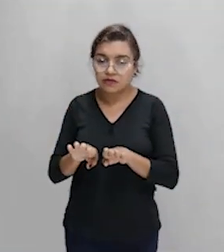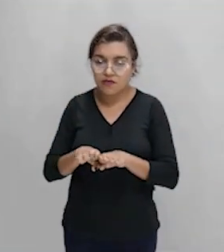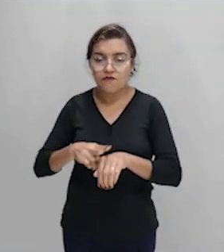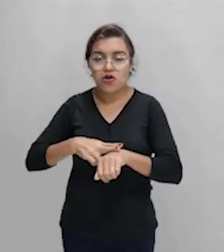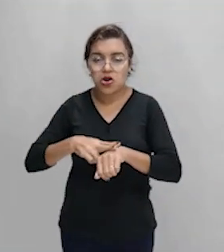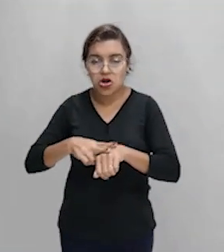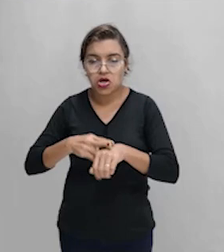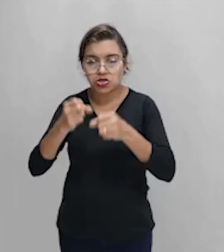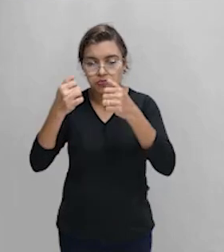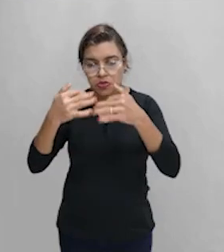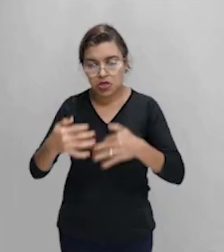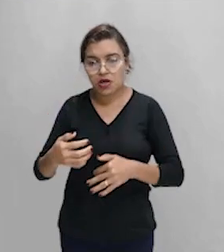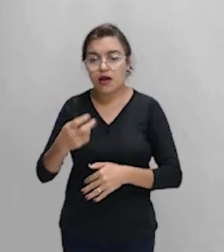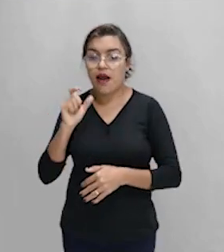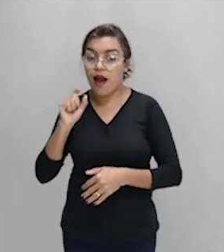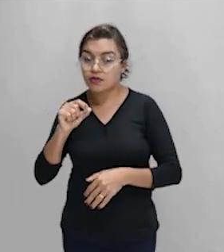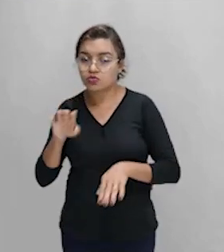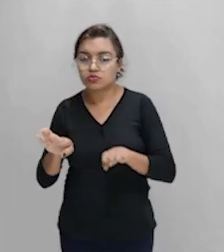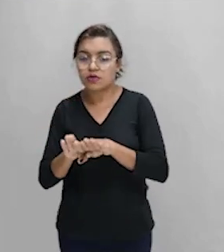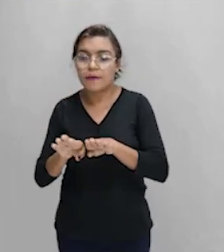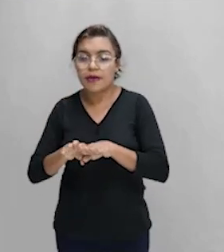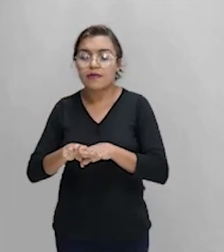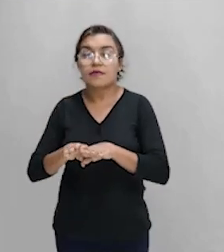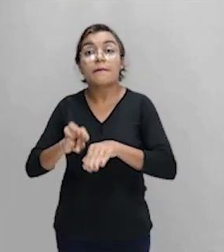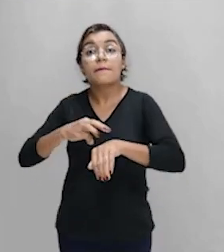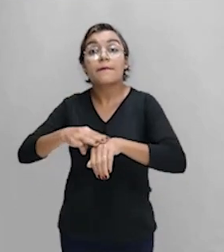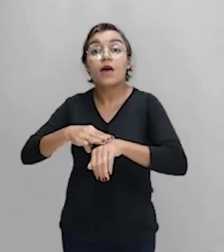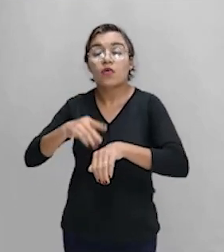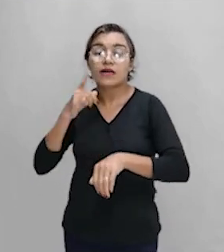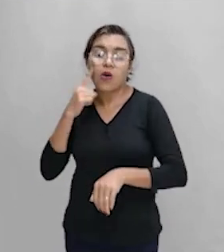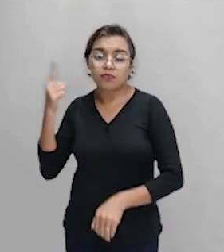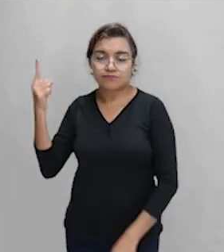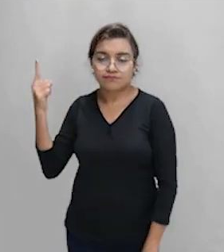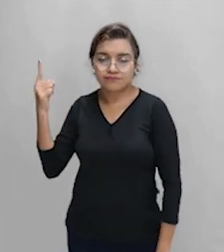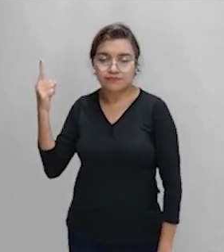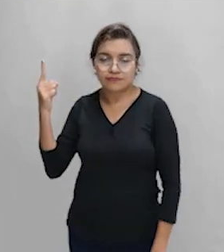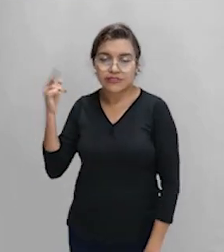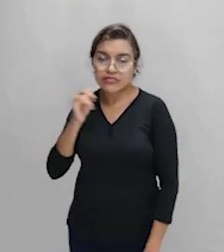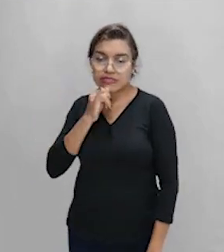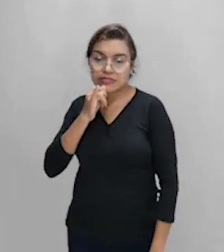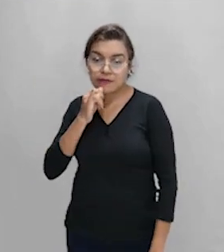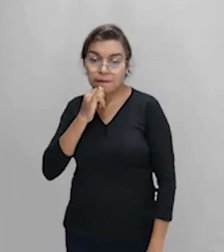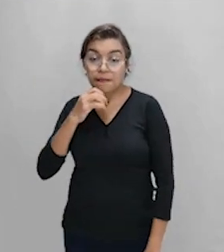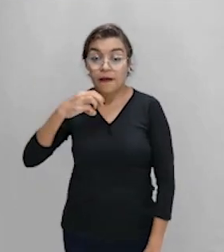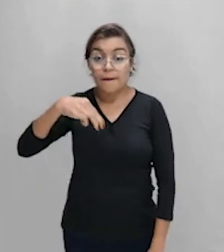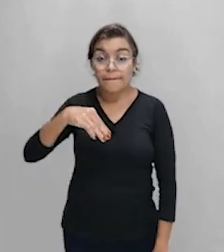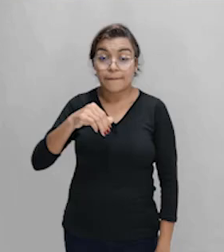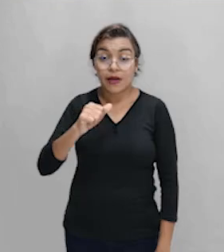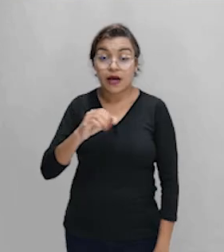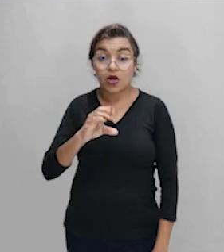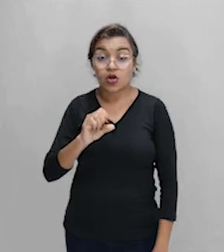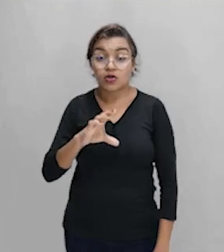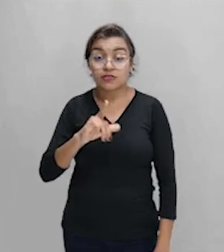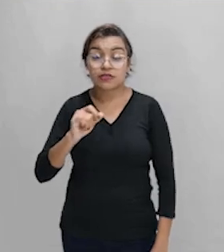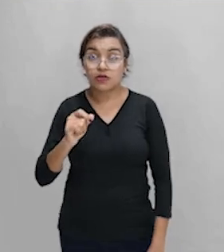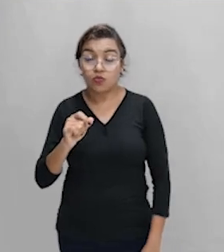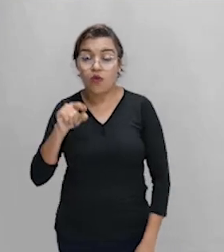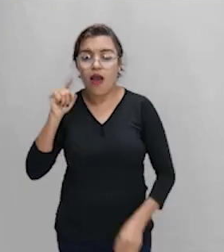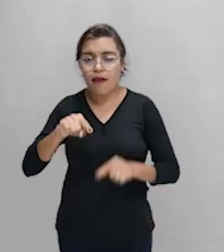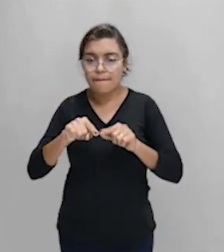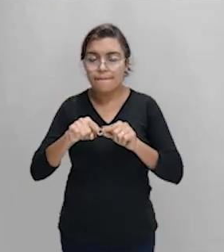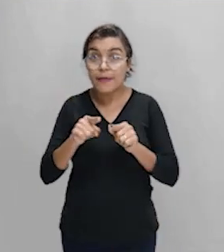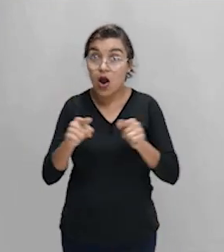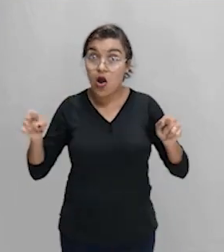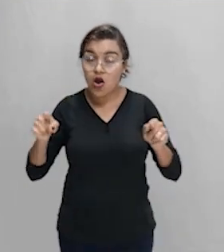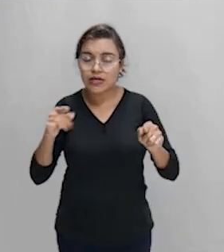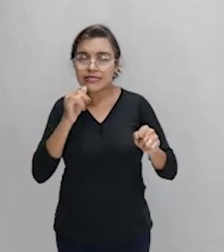macrociclo para vocês. Macrociclo sendo essa parte maior. Digamos que aqui está um macrociclo de 1 ano. Professor, qual é o período